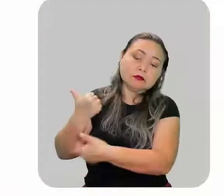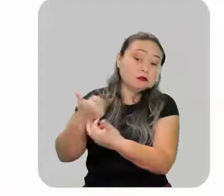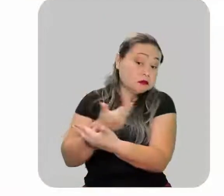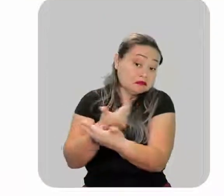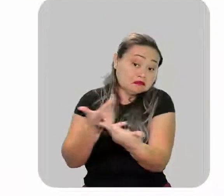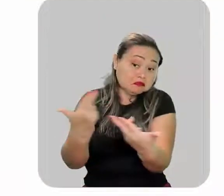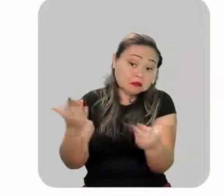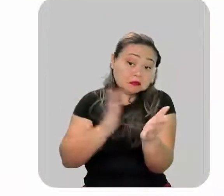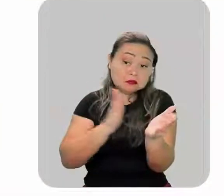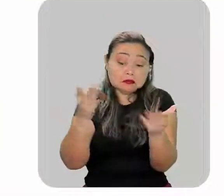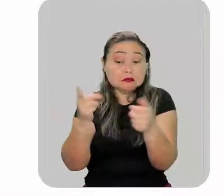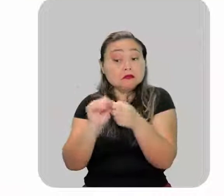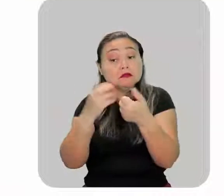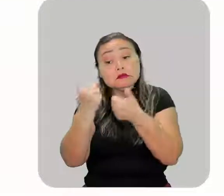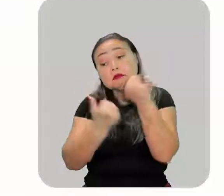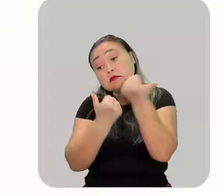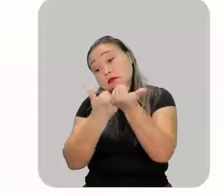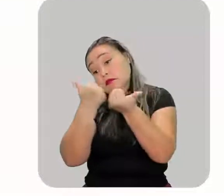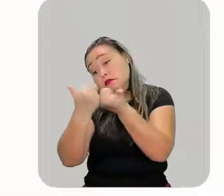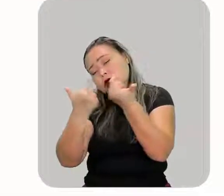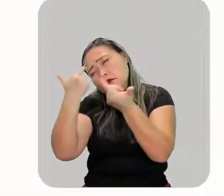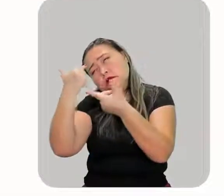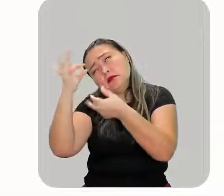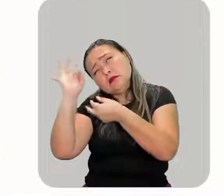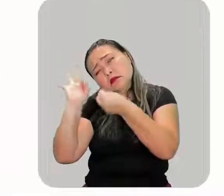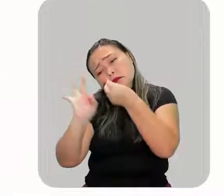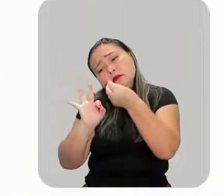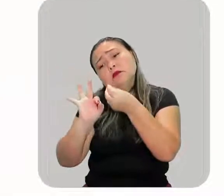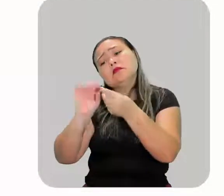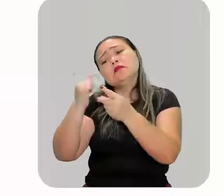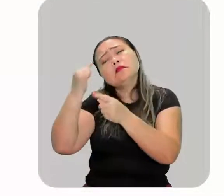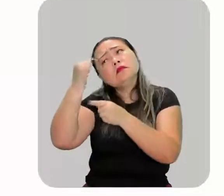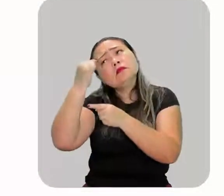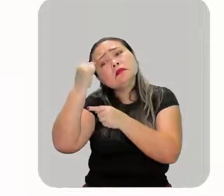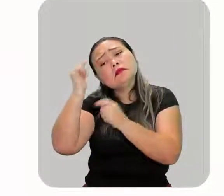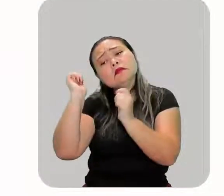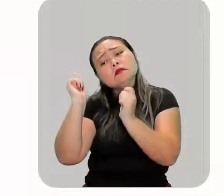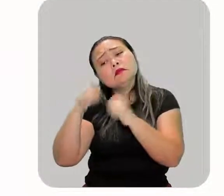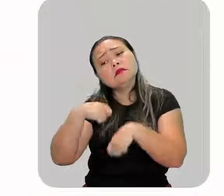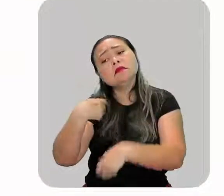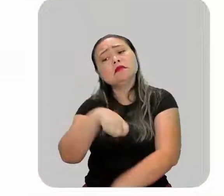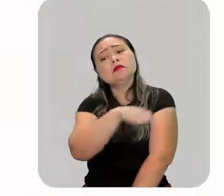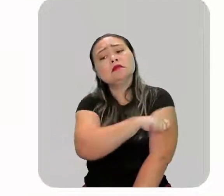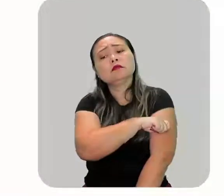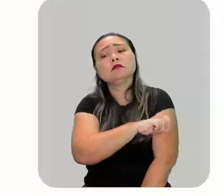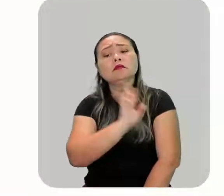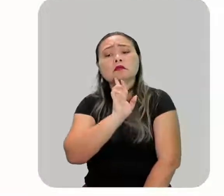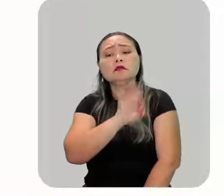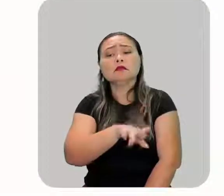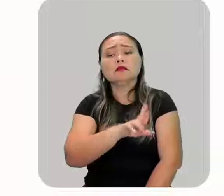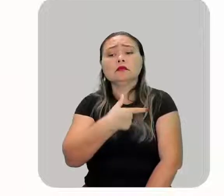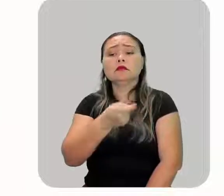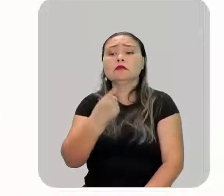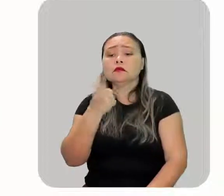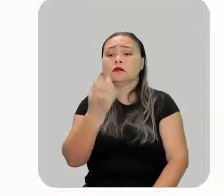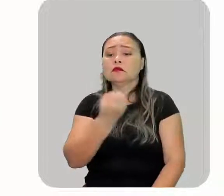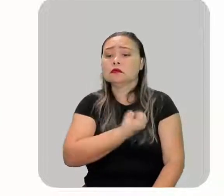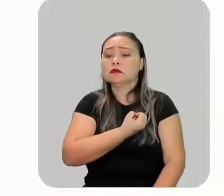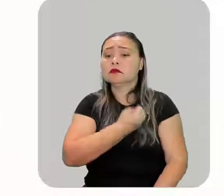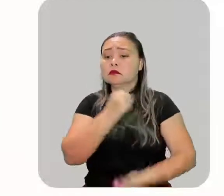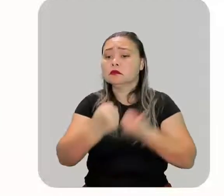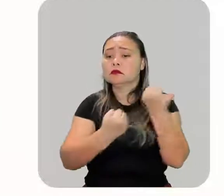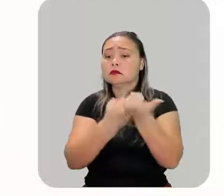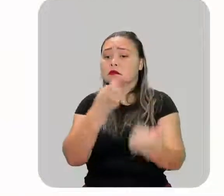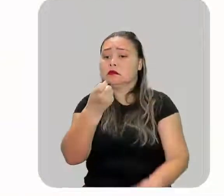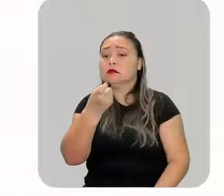jeito, tá? Mas só substituindo pelo raciocínio lógico, mentalmente, o aluno iria descobrir o valor de x aí facinho,